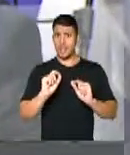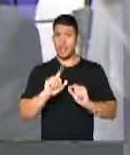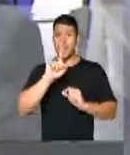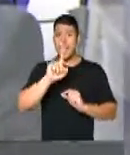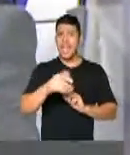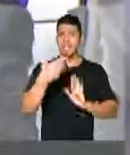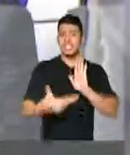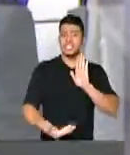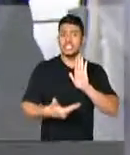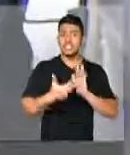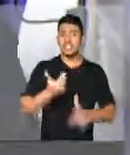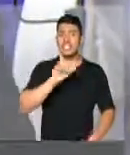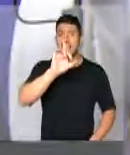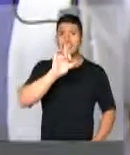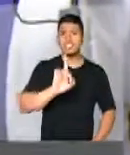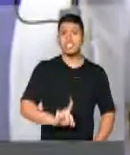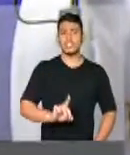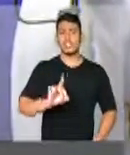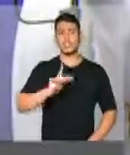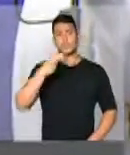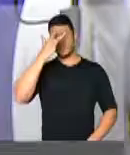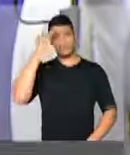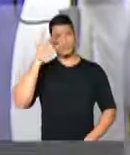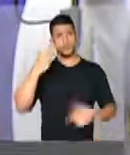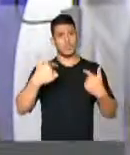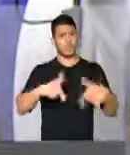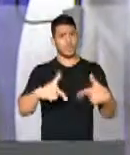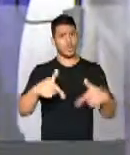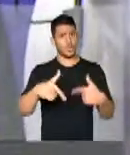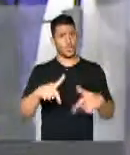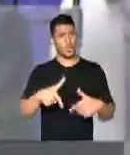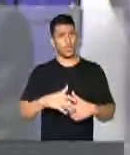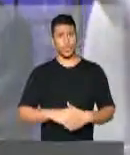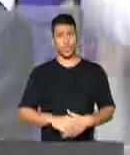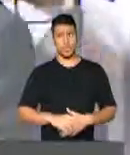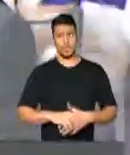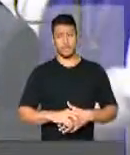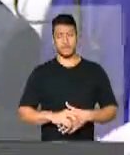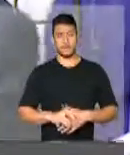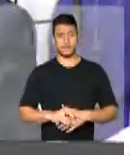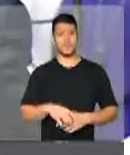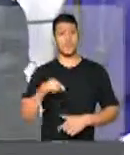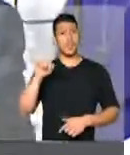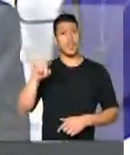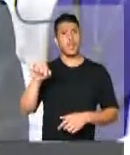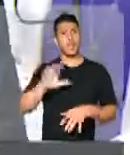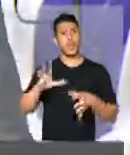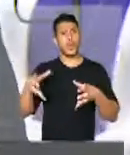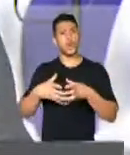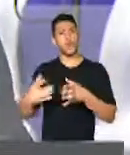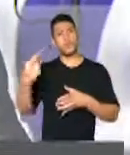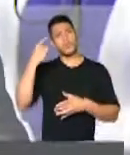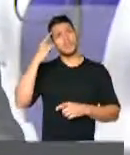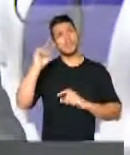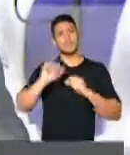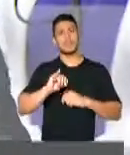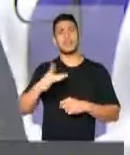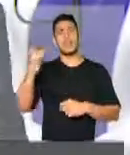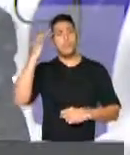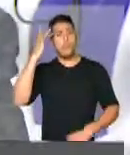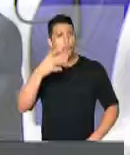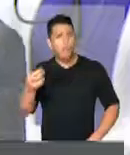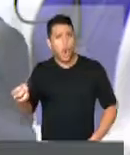econômicas é retirar os direitos dos trabalhadores brasileiros. Para eles, modernizar a